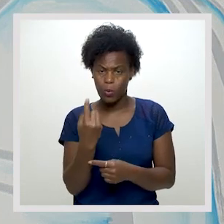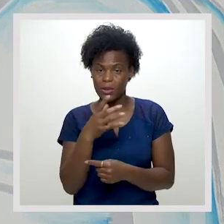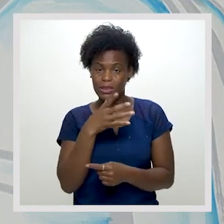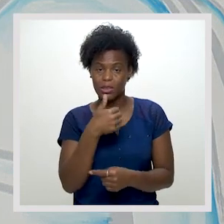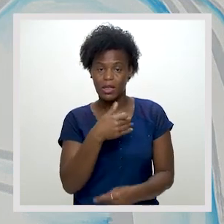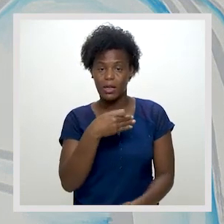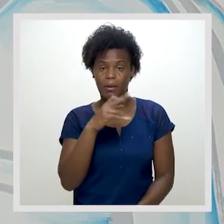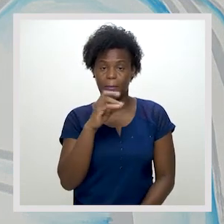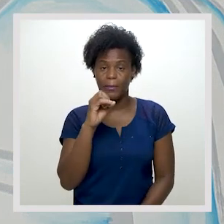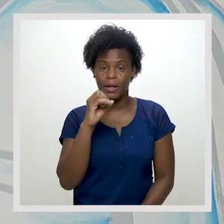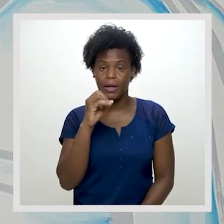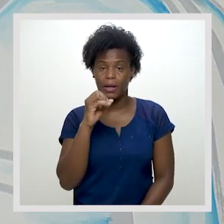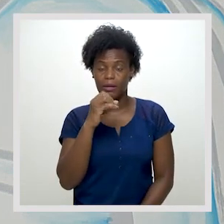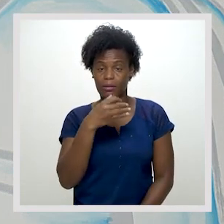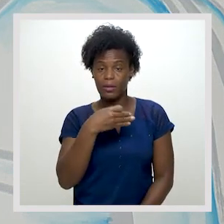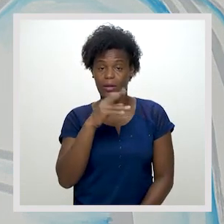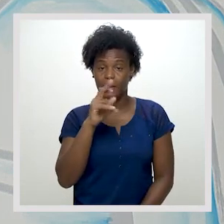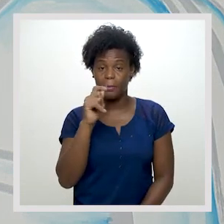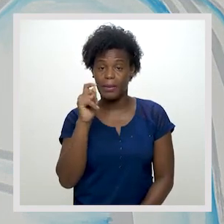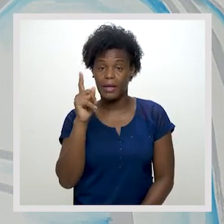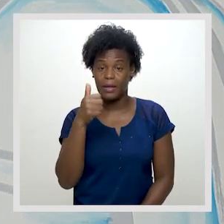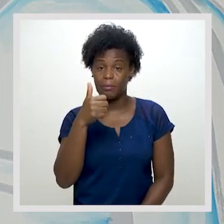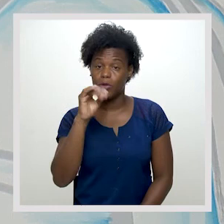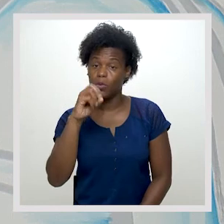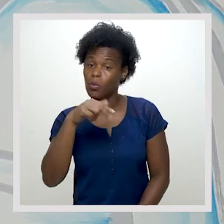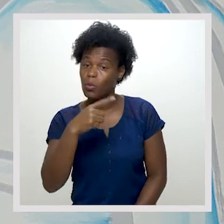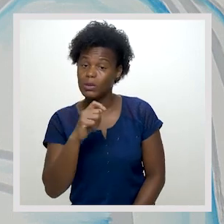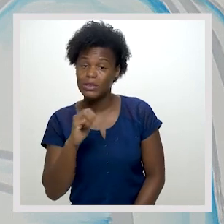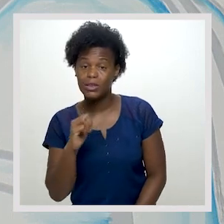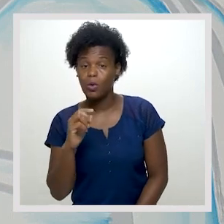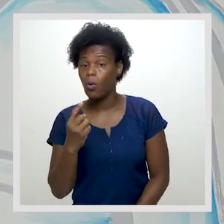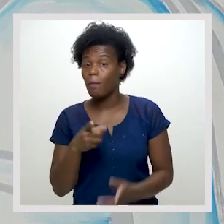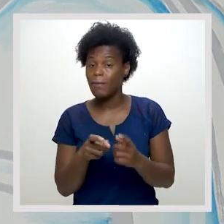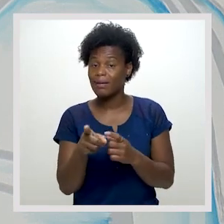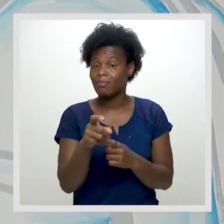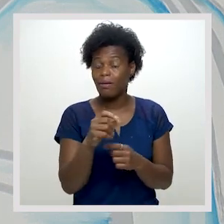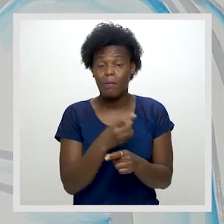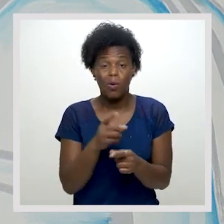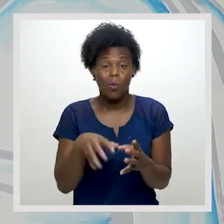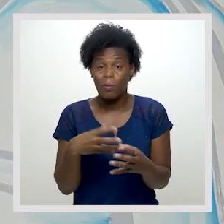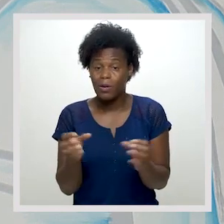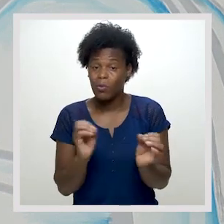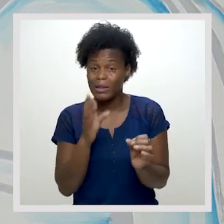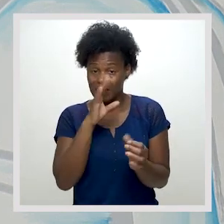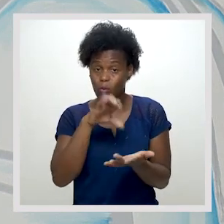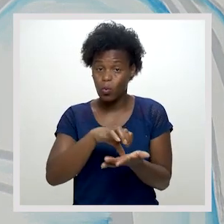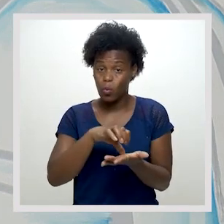prebiontes ou bactérias, porque não são complexos. Se tivessem um